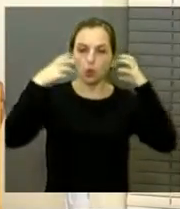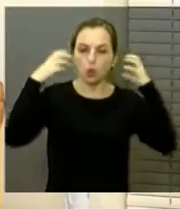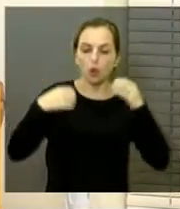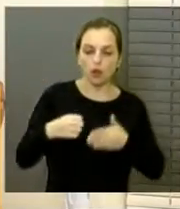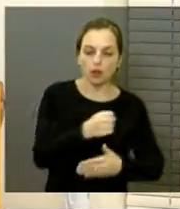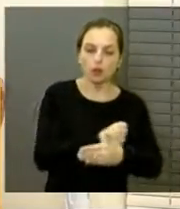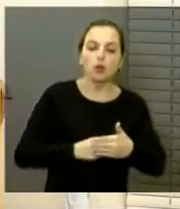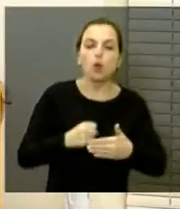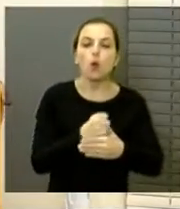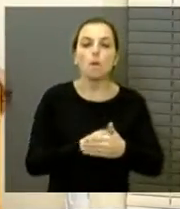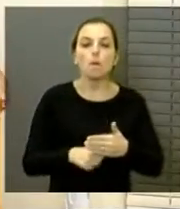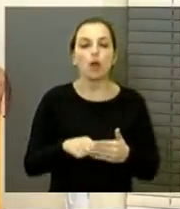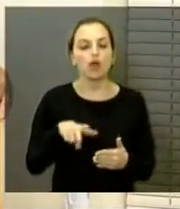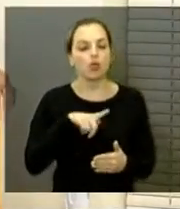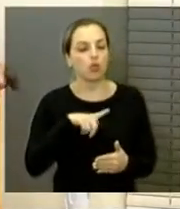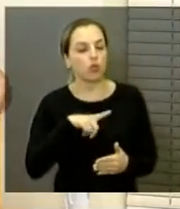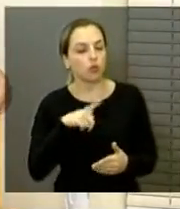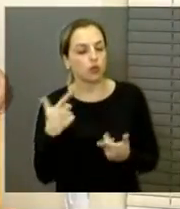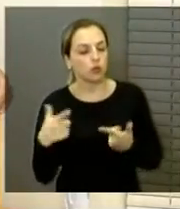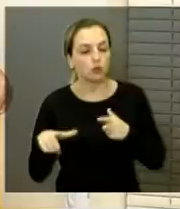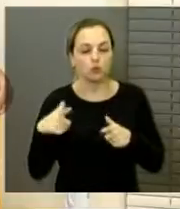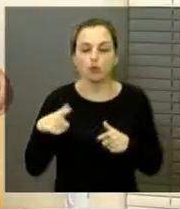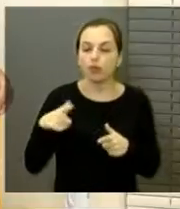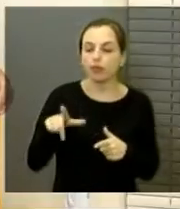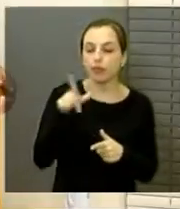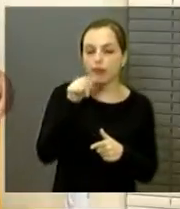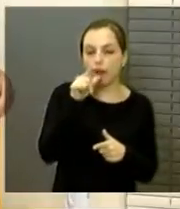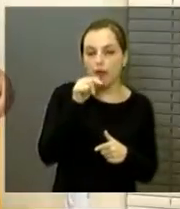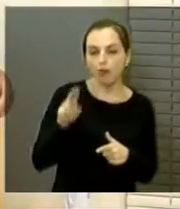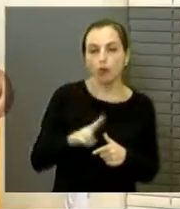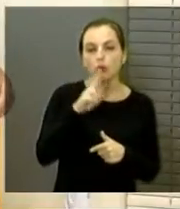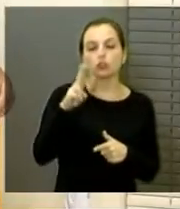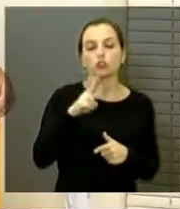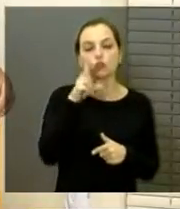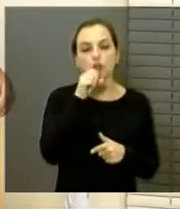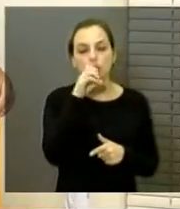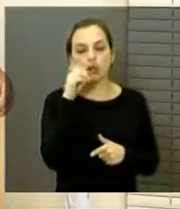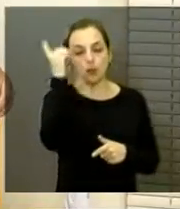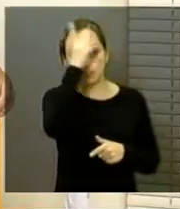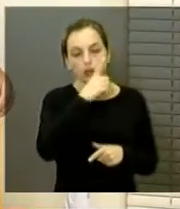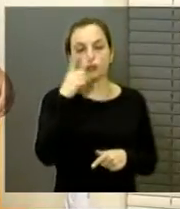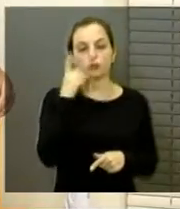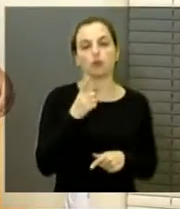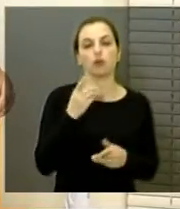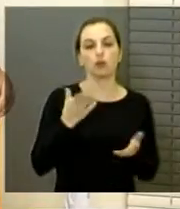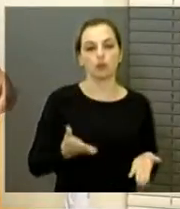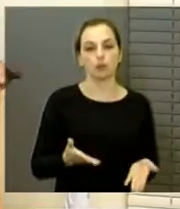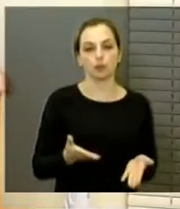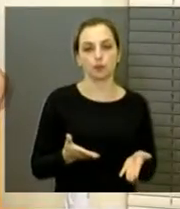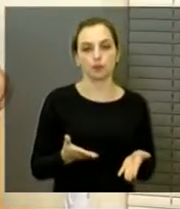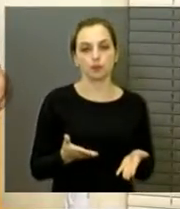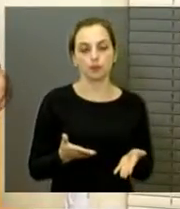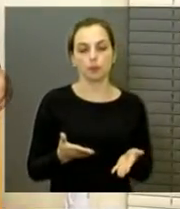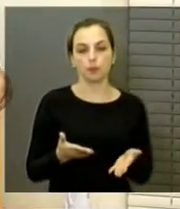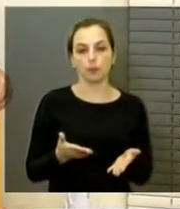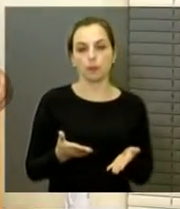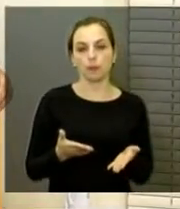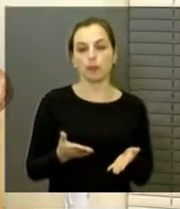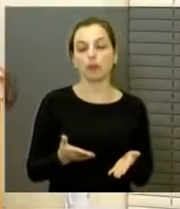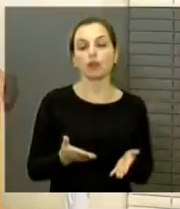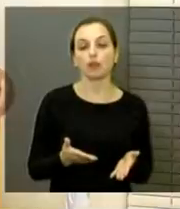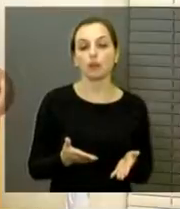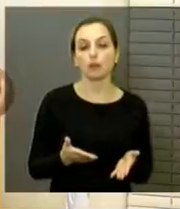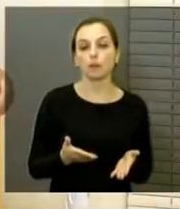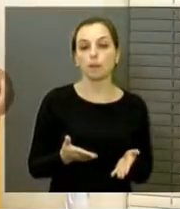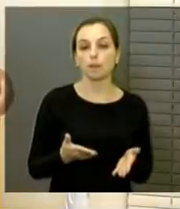comida, não vai ter condições de usar sábado e domingo, ou seja, final de semana. Então, eu levantei